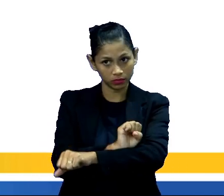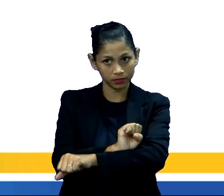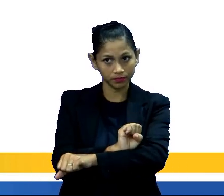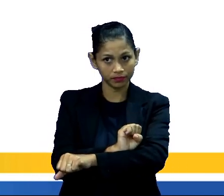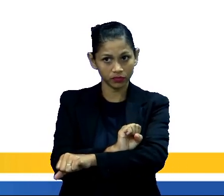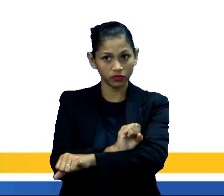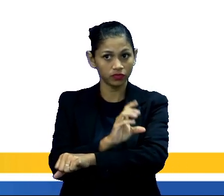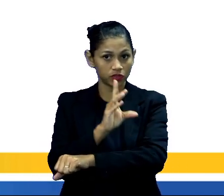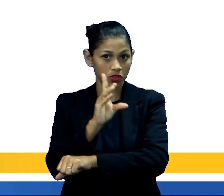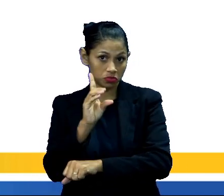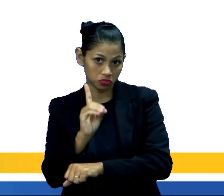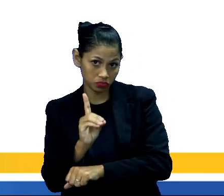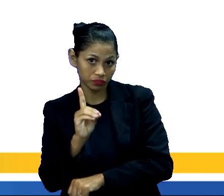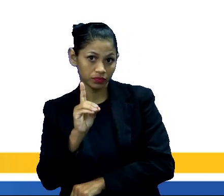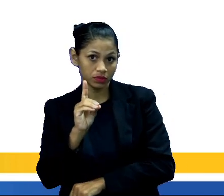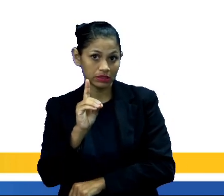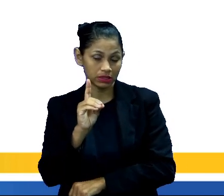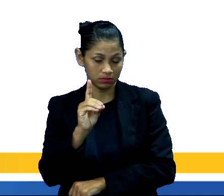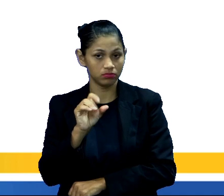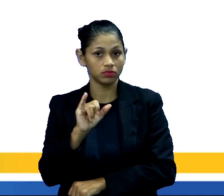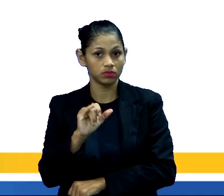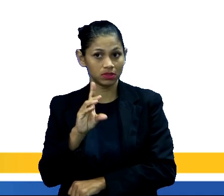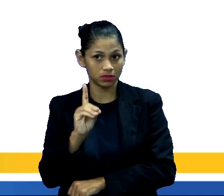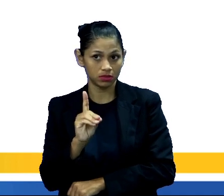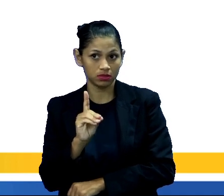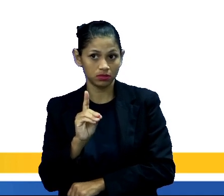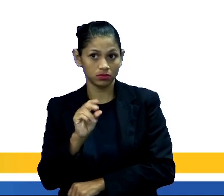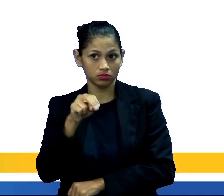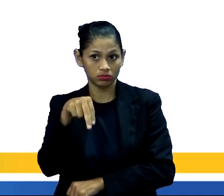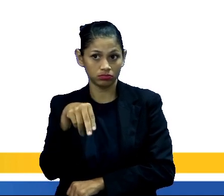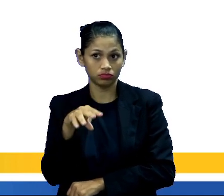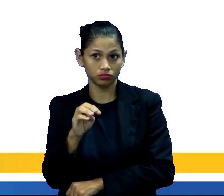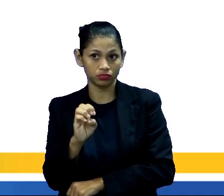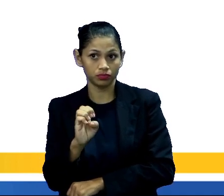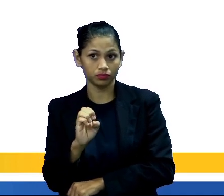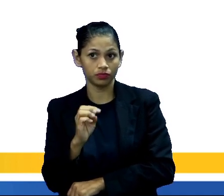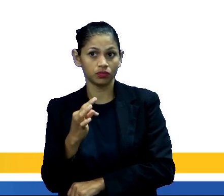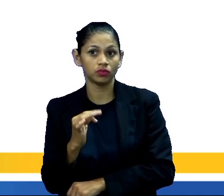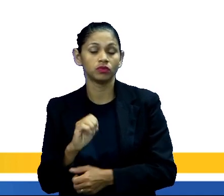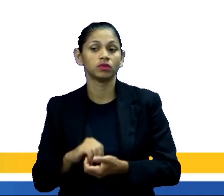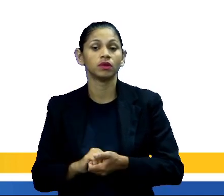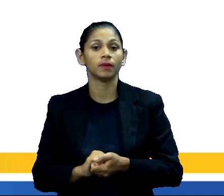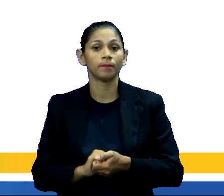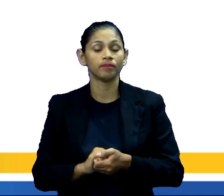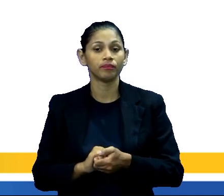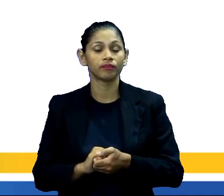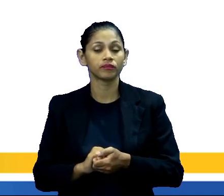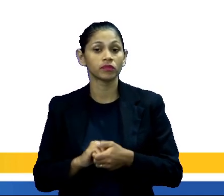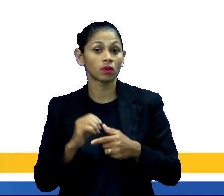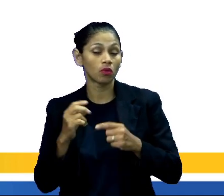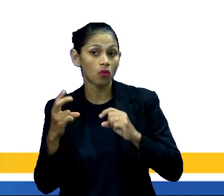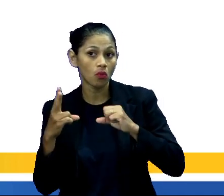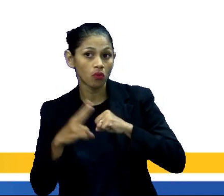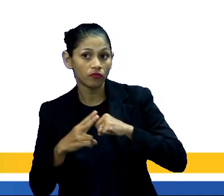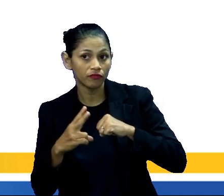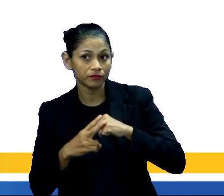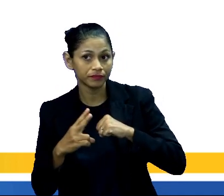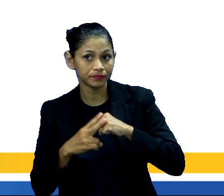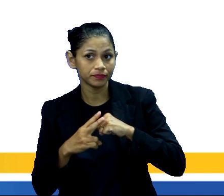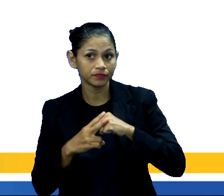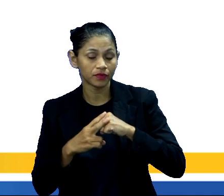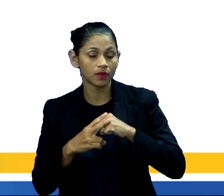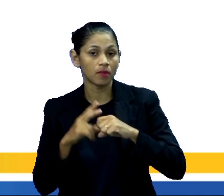o didn't, que é a mesma coisa que did not, tá? Da primeira estrutura, mais o verbo, mais